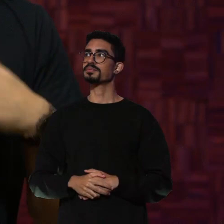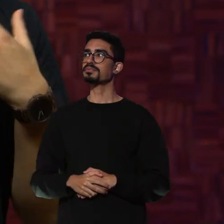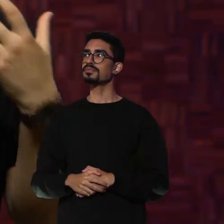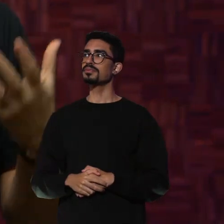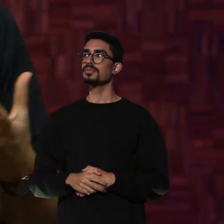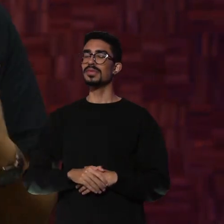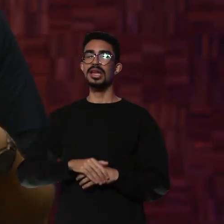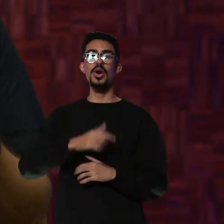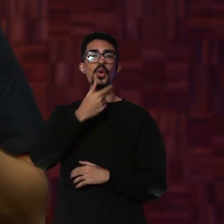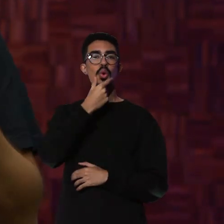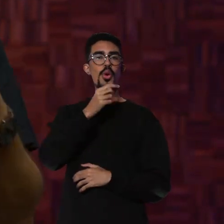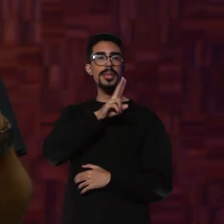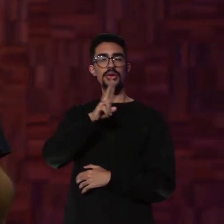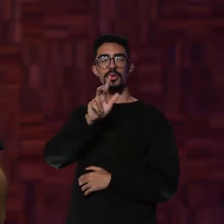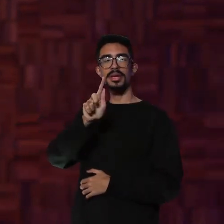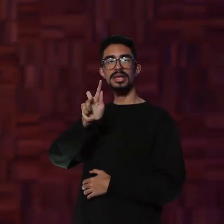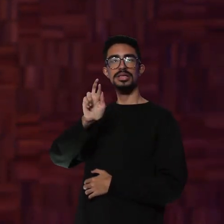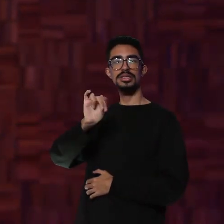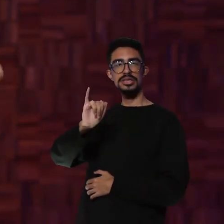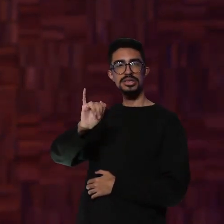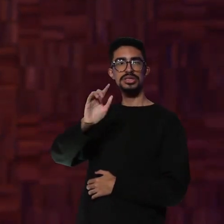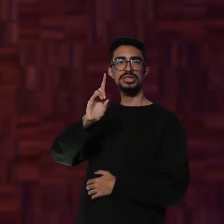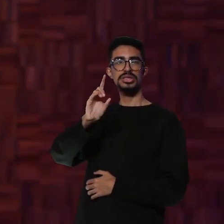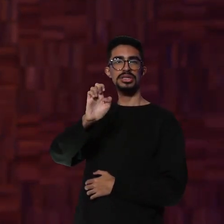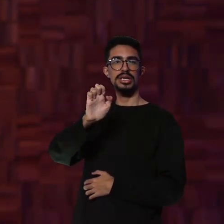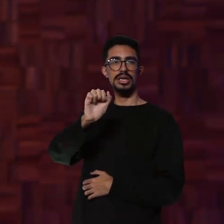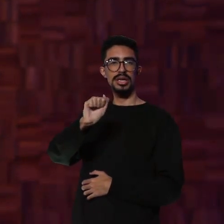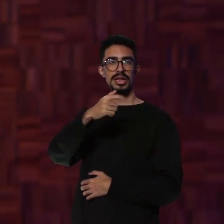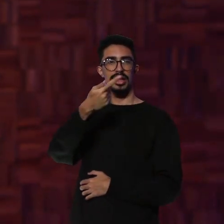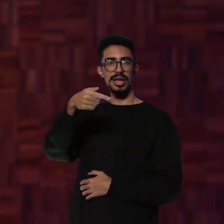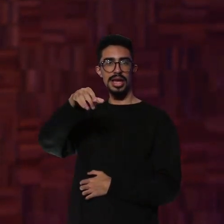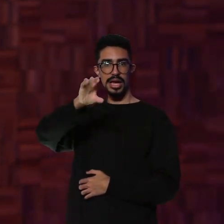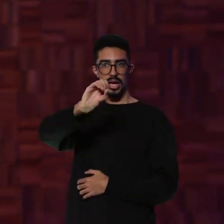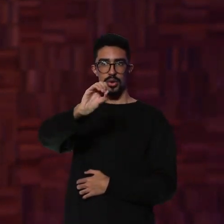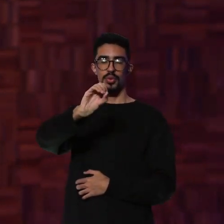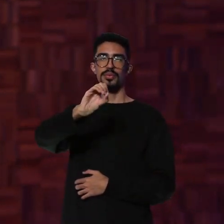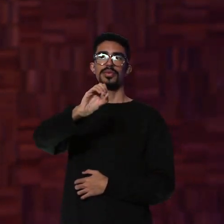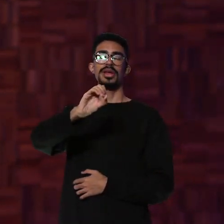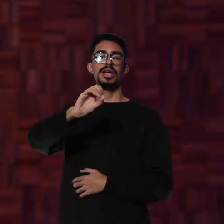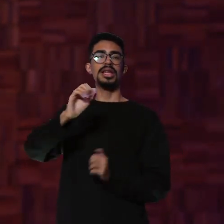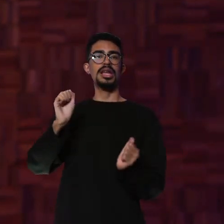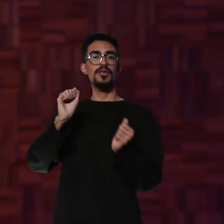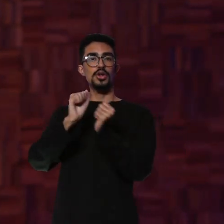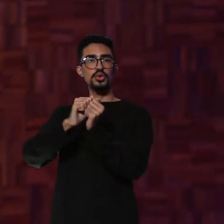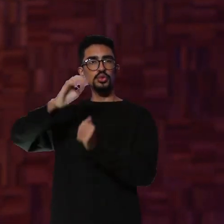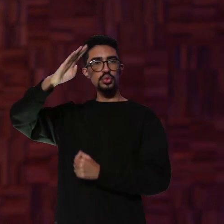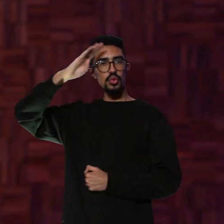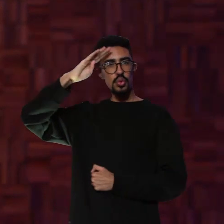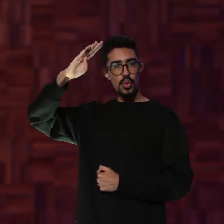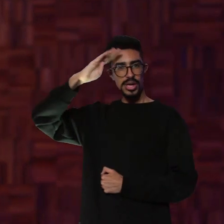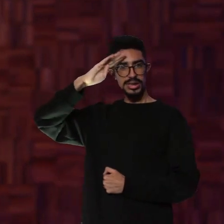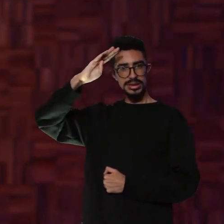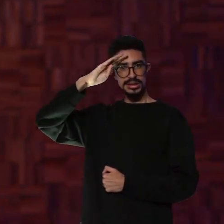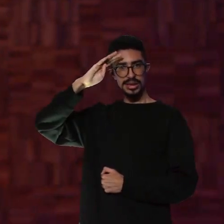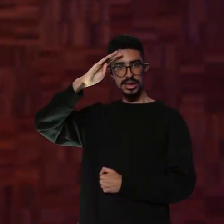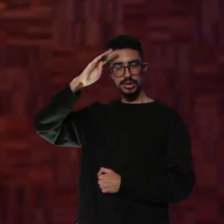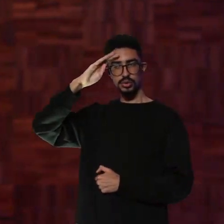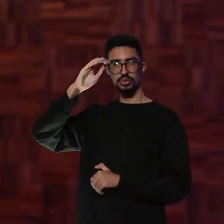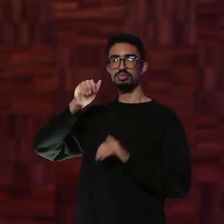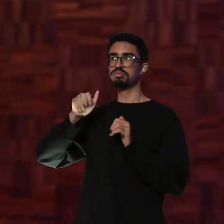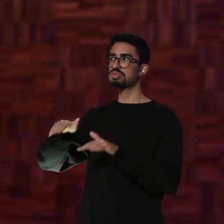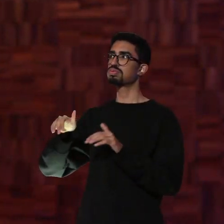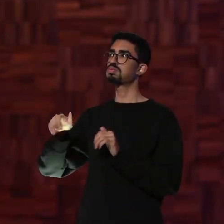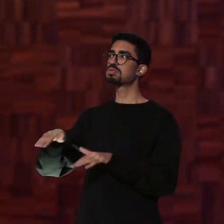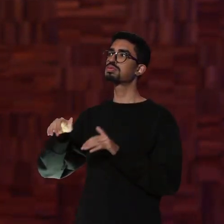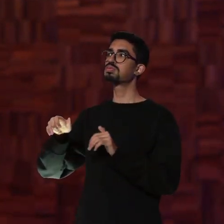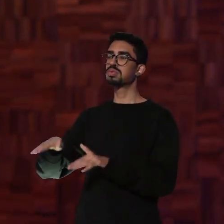suas ferramentas necessárias, muito menos as armas para lutar a qualquer situação, porque não haviam mais pessoas que faziam